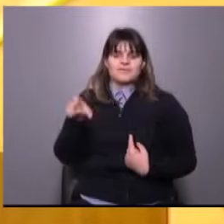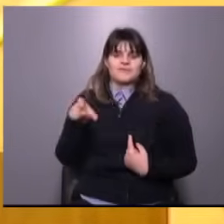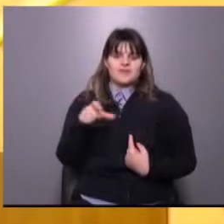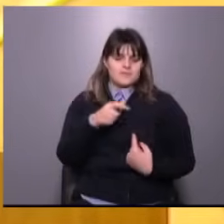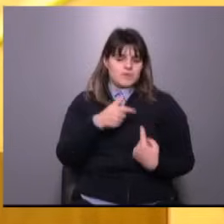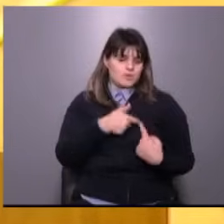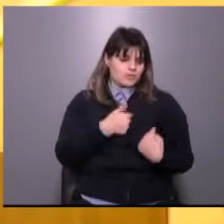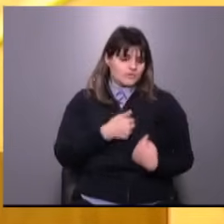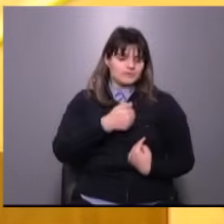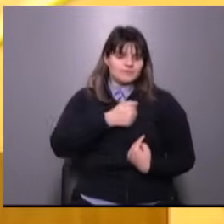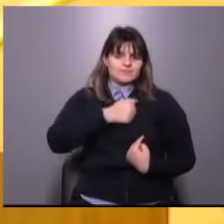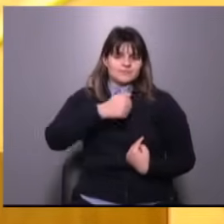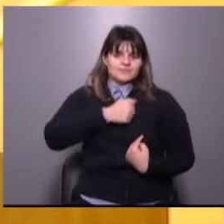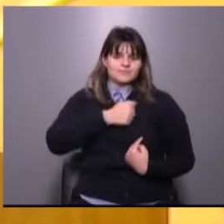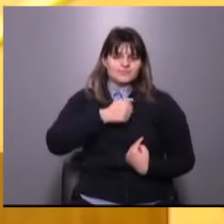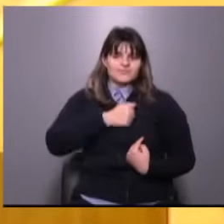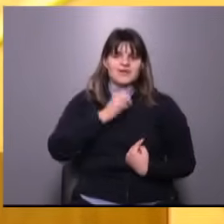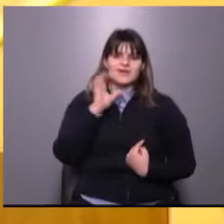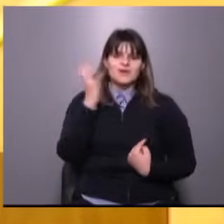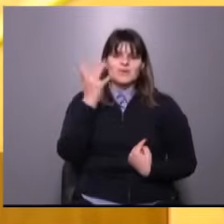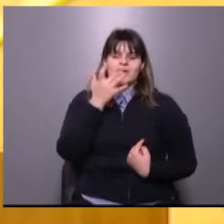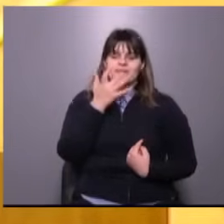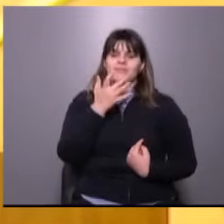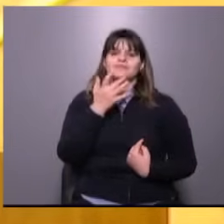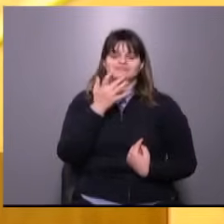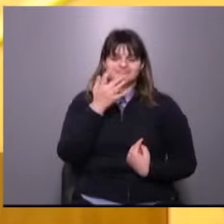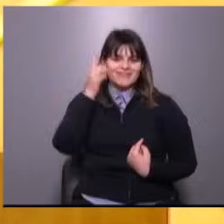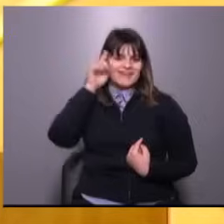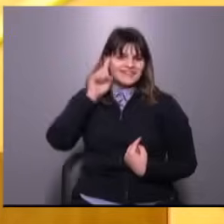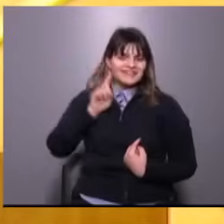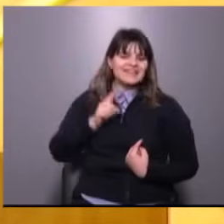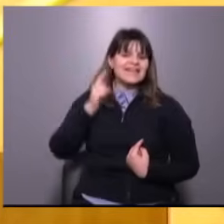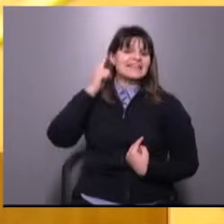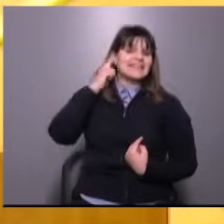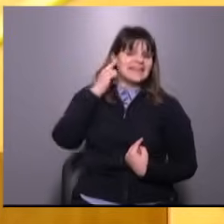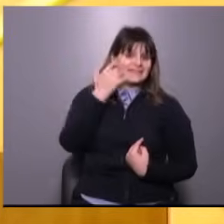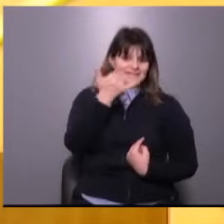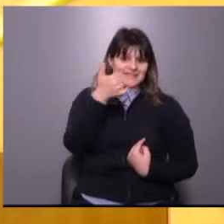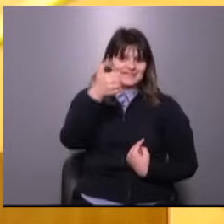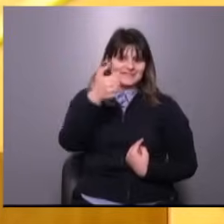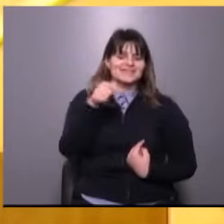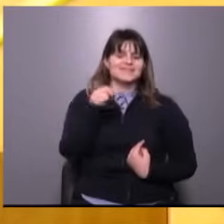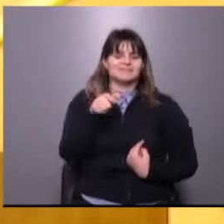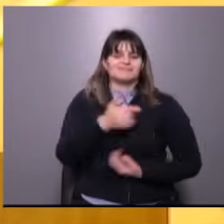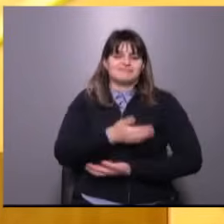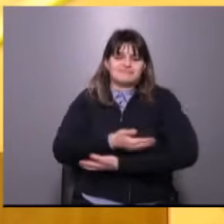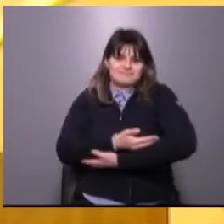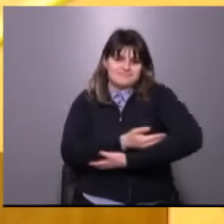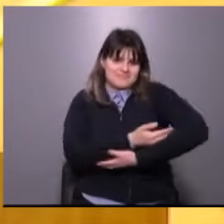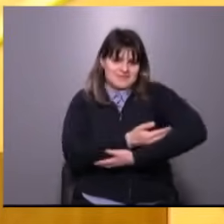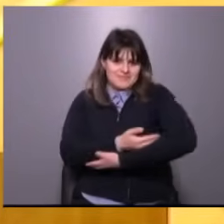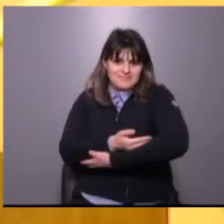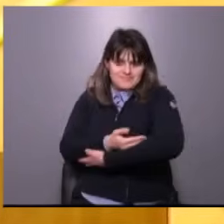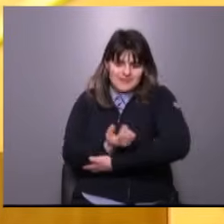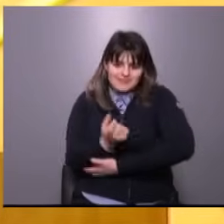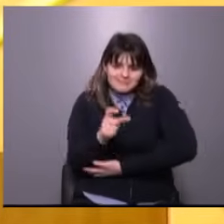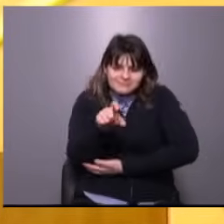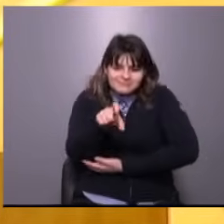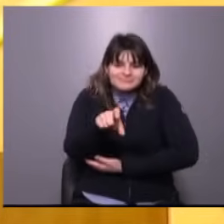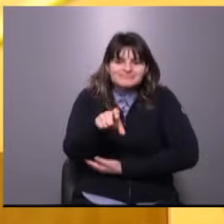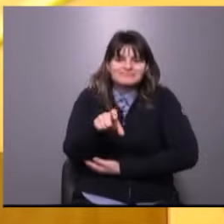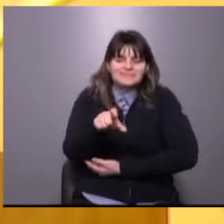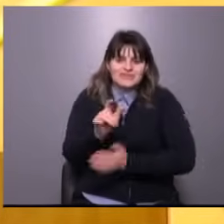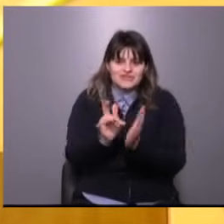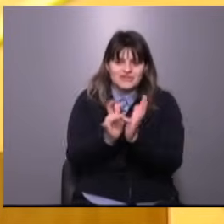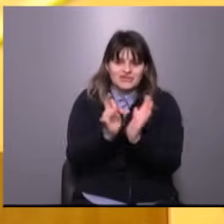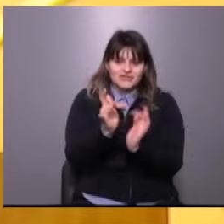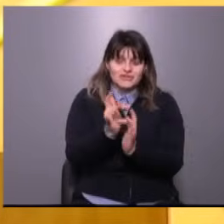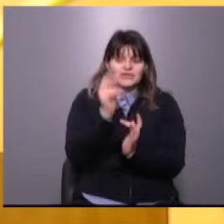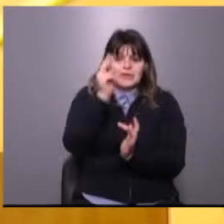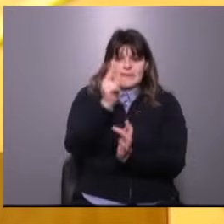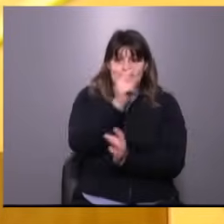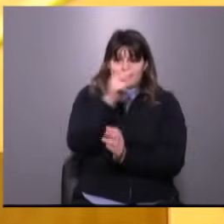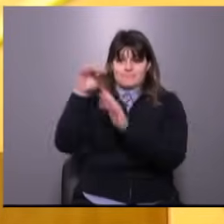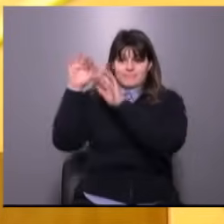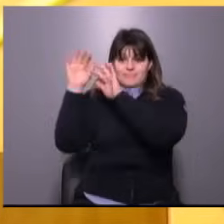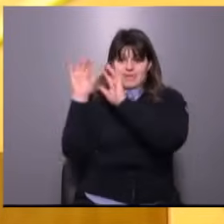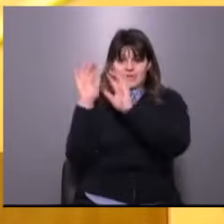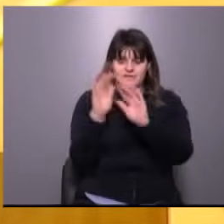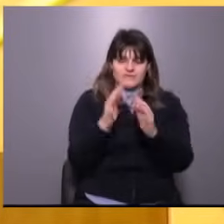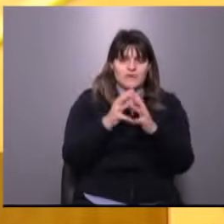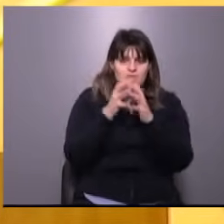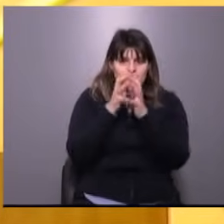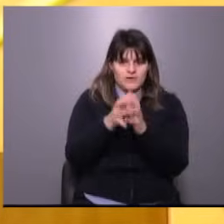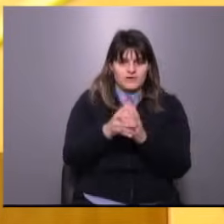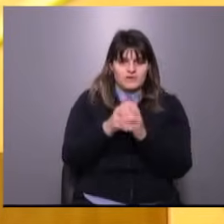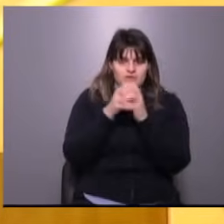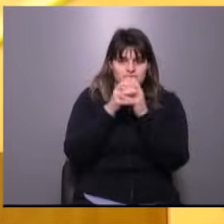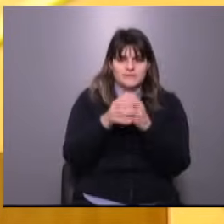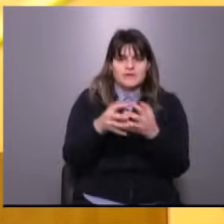do presépio começa a palpitar quando lá colocamos no Natal a figura do Menino Jesus. A oração